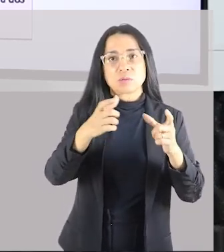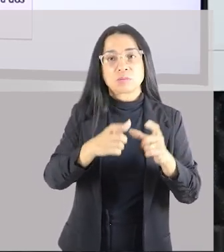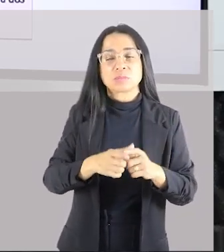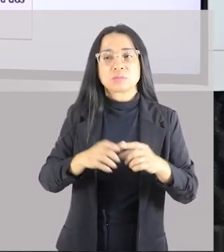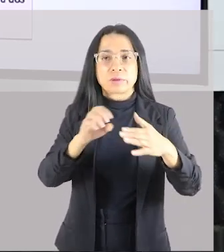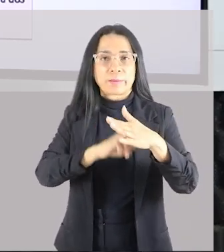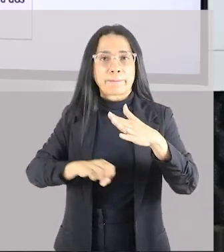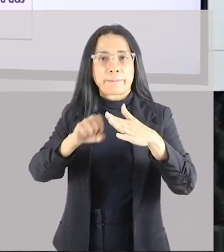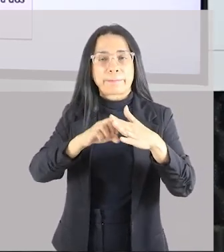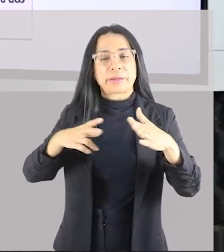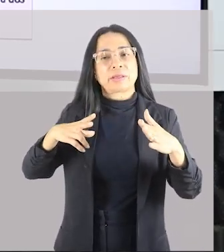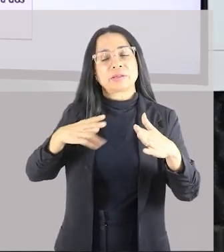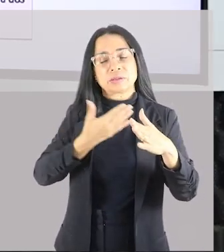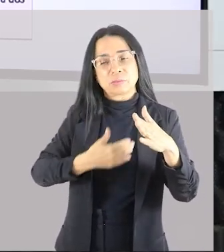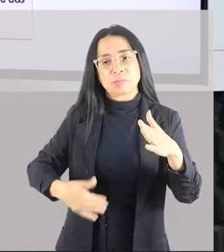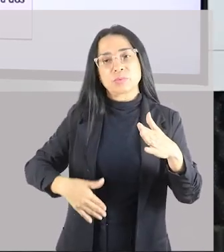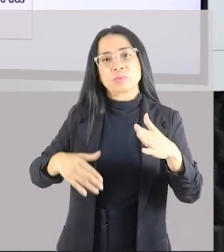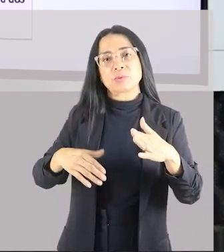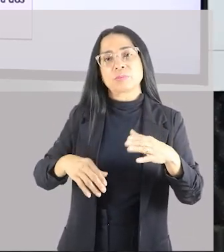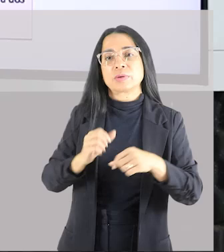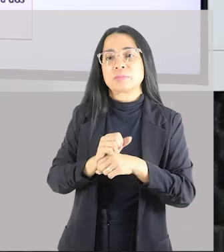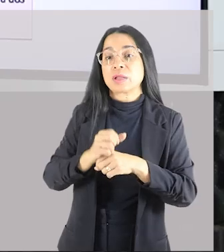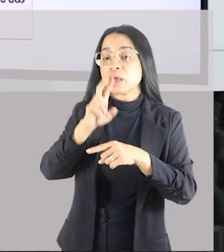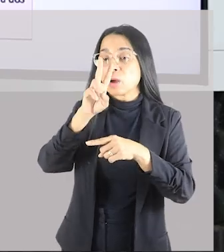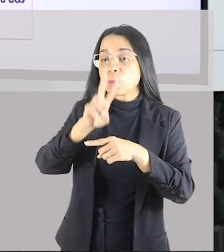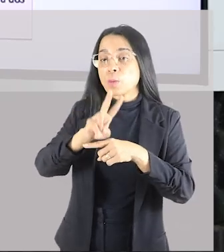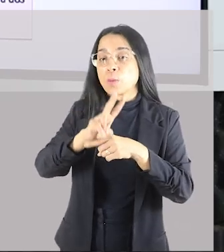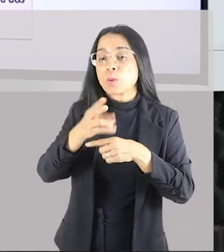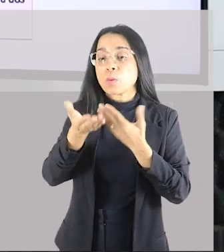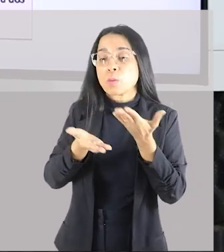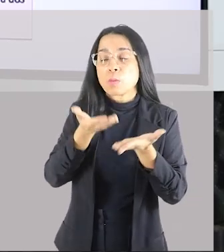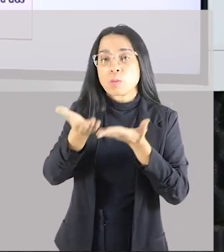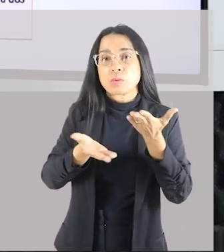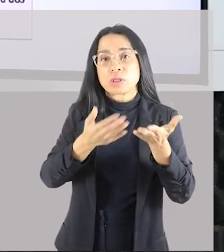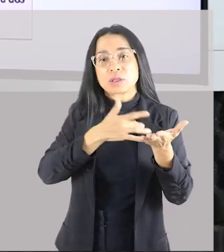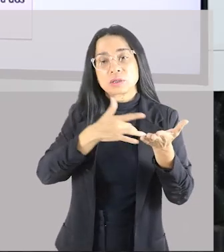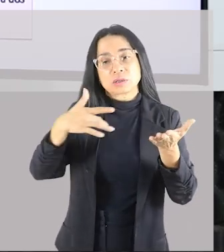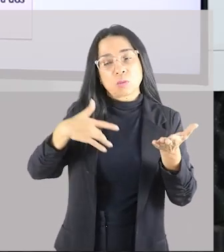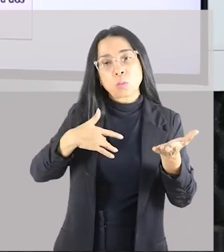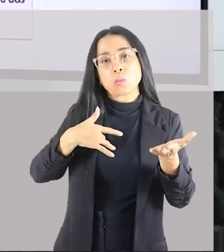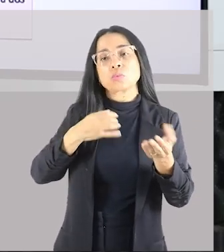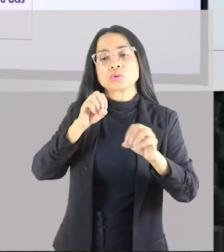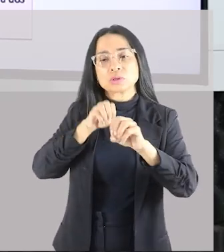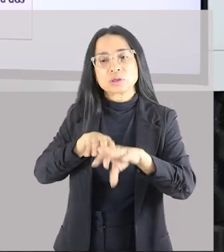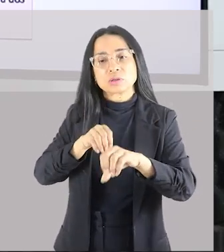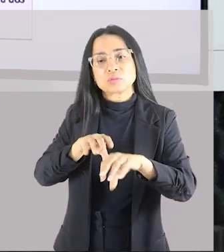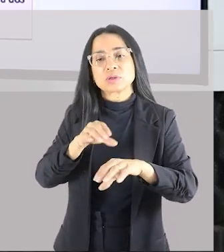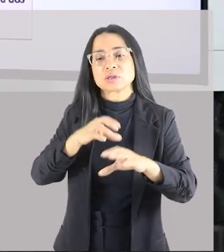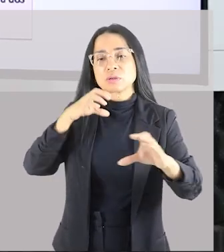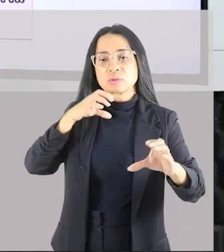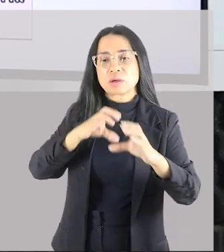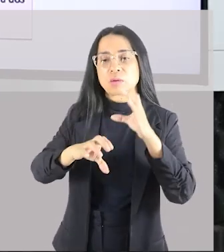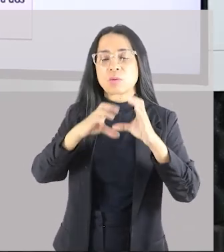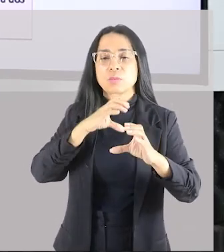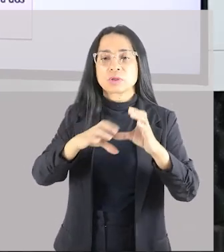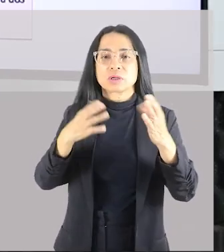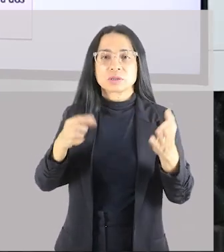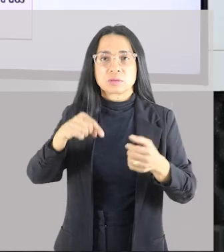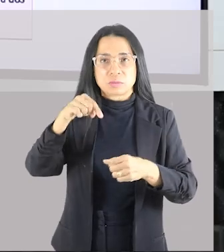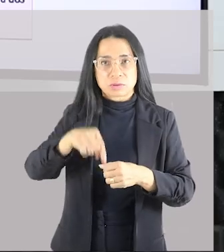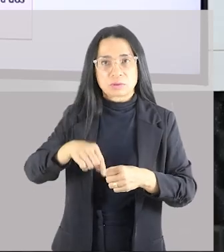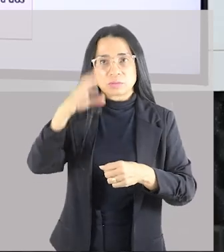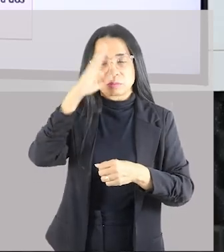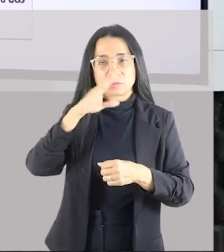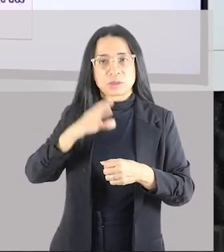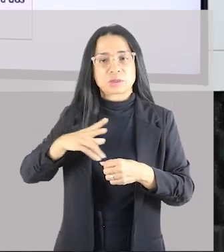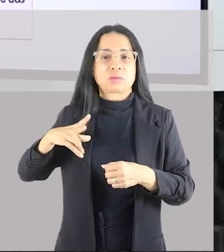empresa pública para cuidar da educação, uma grande empresa pública para cuidar de telecomunicações, como aqui no Brasil é privatizado.